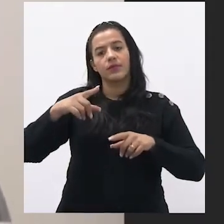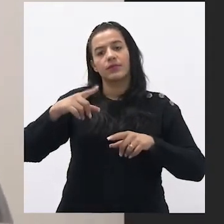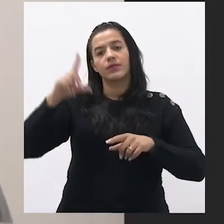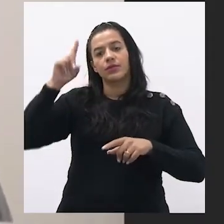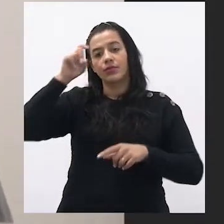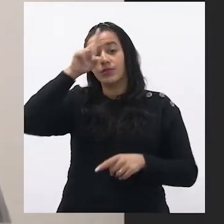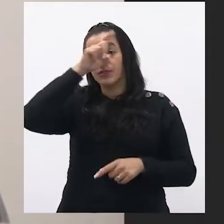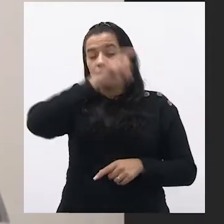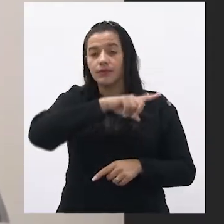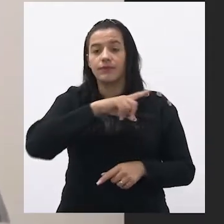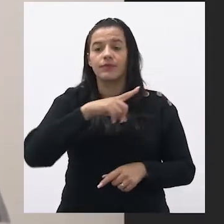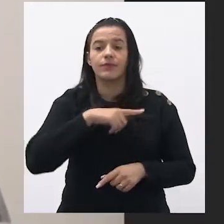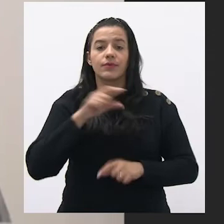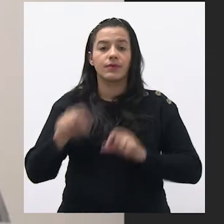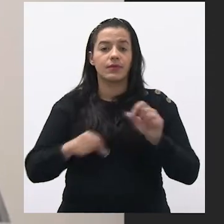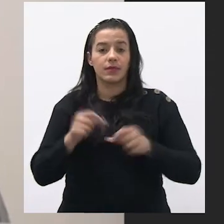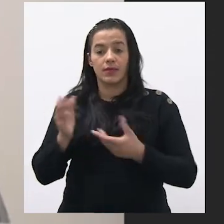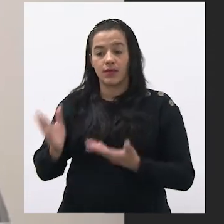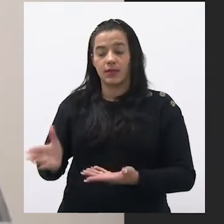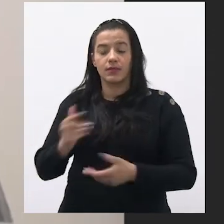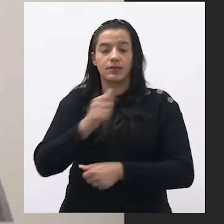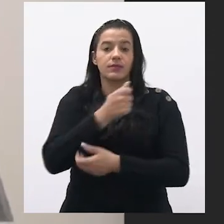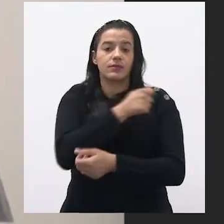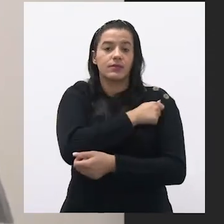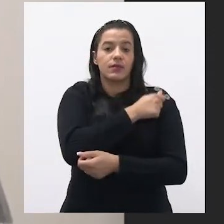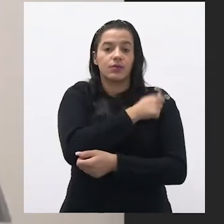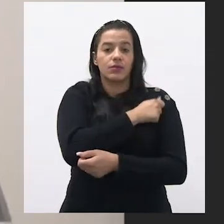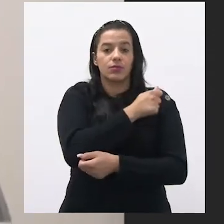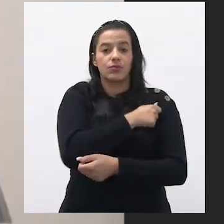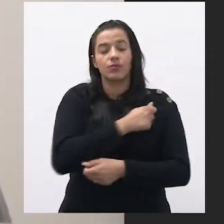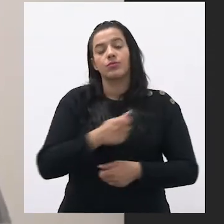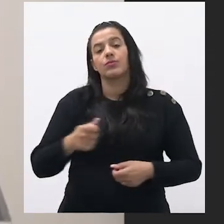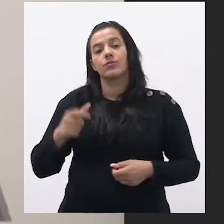de ofertar para que esses nossos estudantes